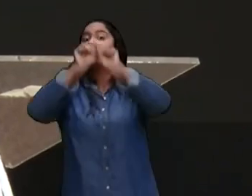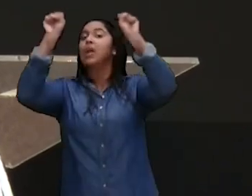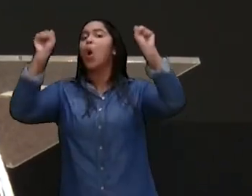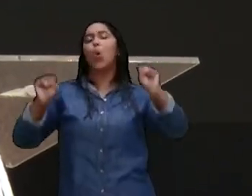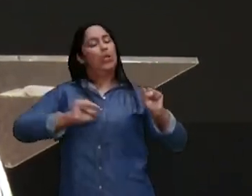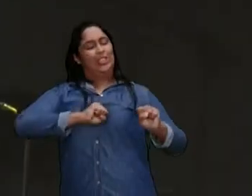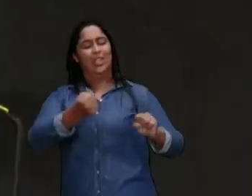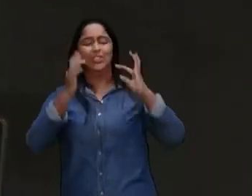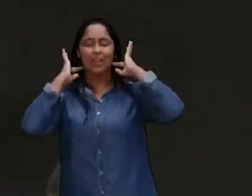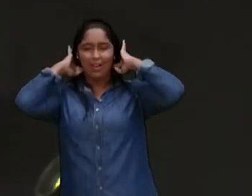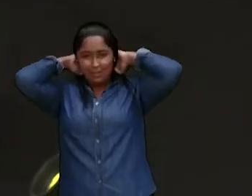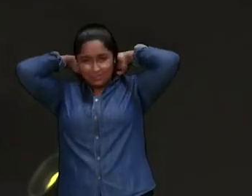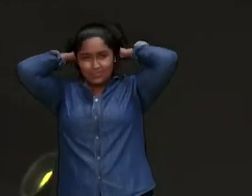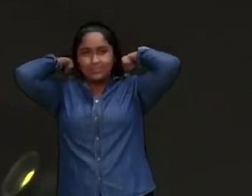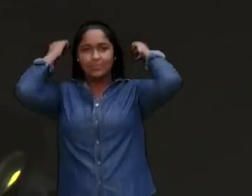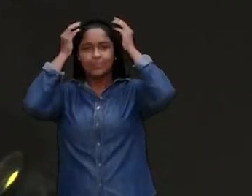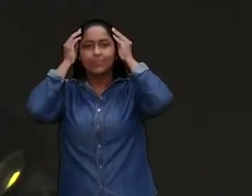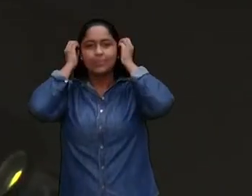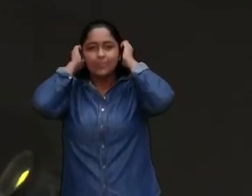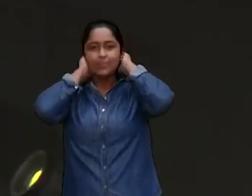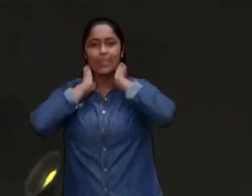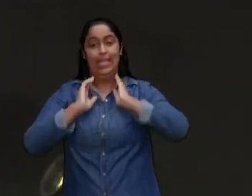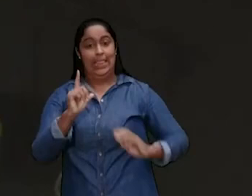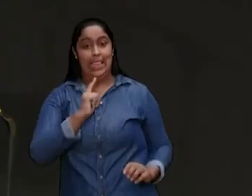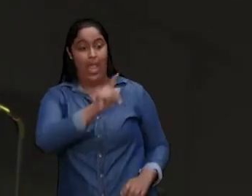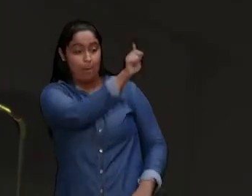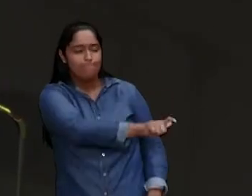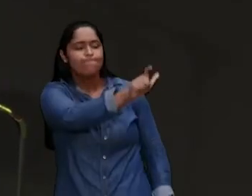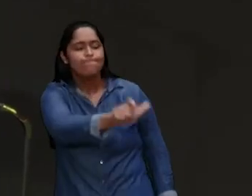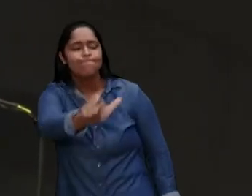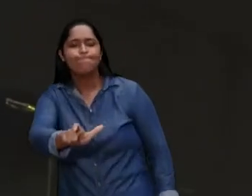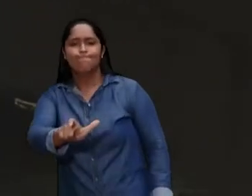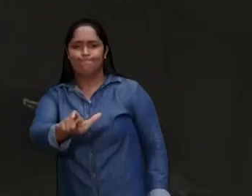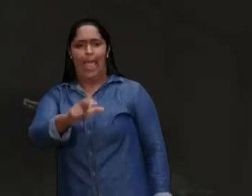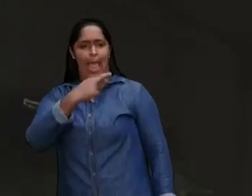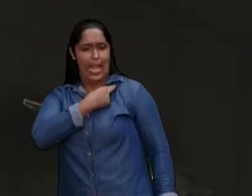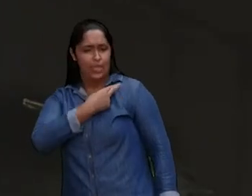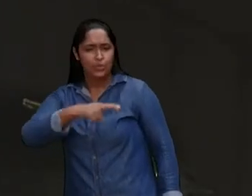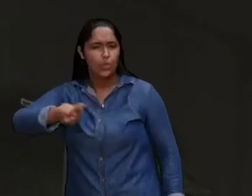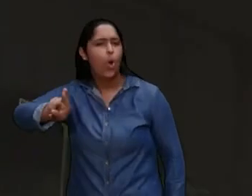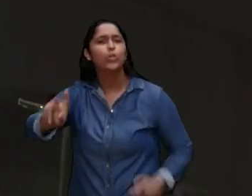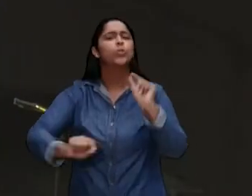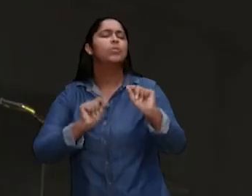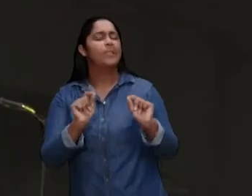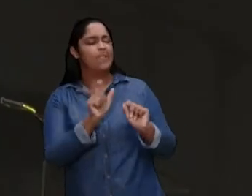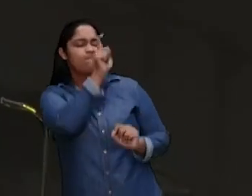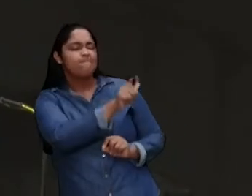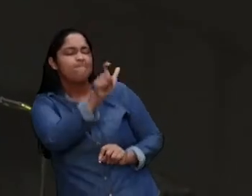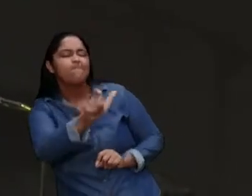e tem muita gente na igreja religiosa Frequenta igreja mas não consegue